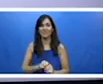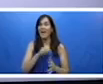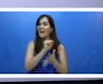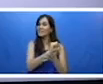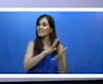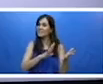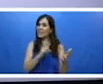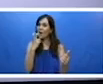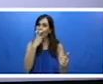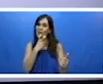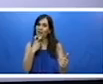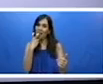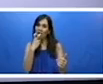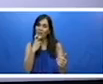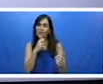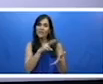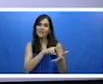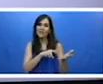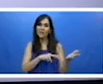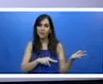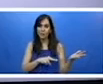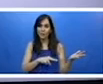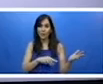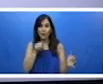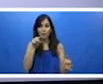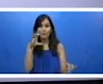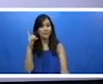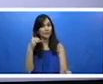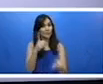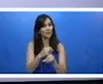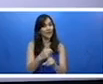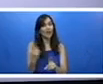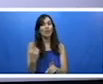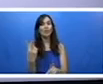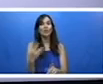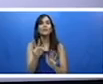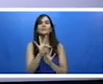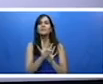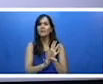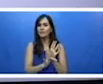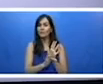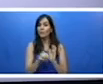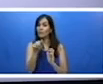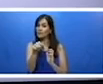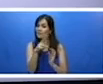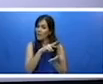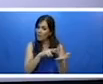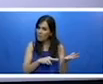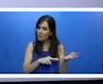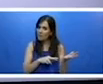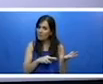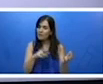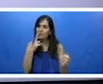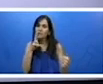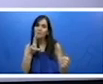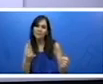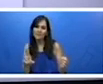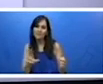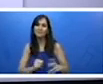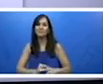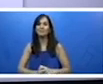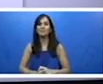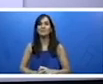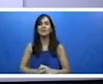Atividade oral e de leitura. A seguir você encontrará 2 textos. Vamos ler e responder as questões sobre eles. Então, vamos